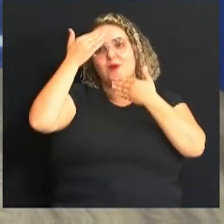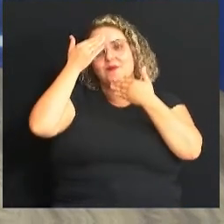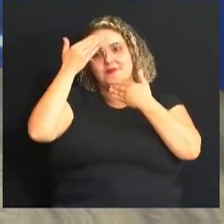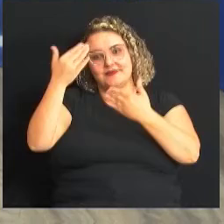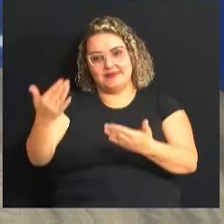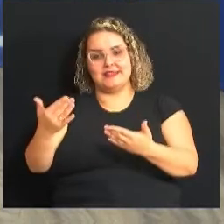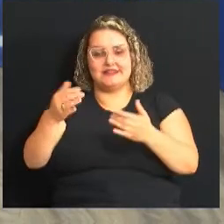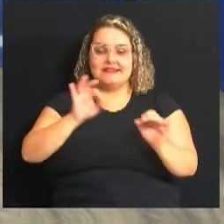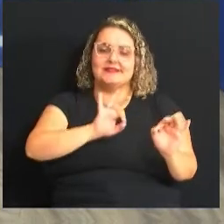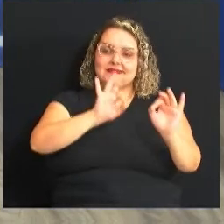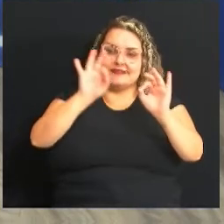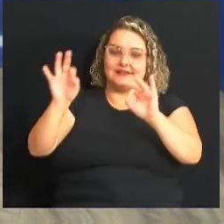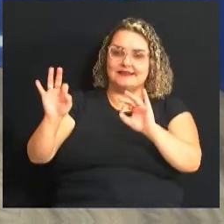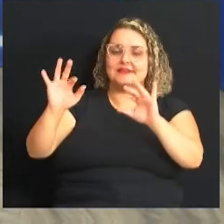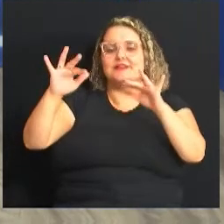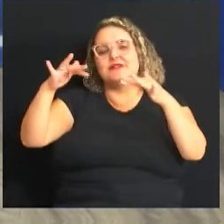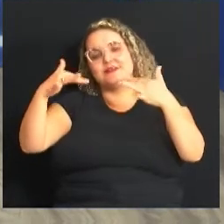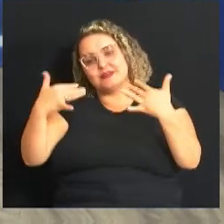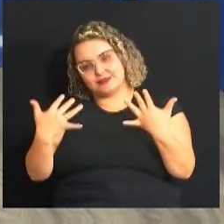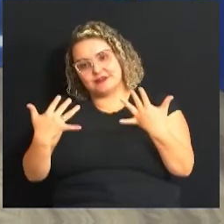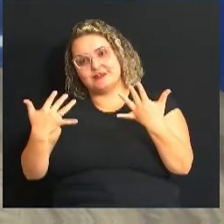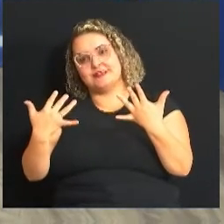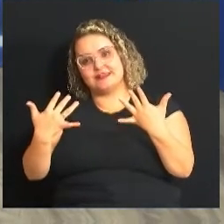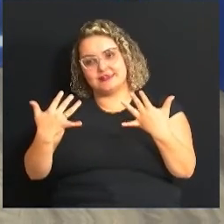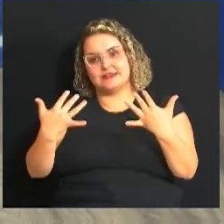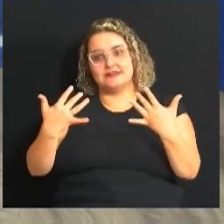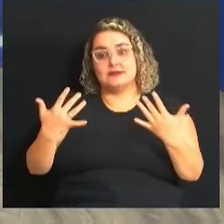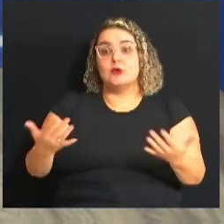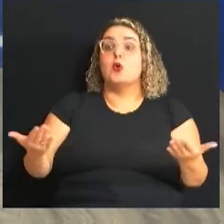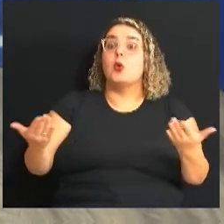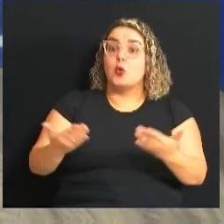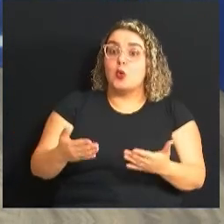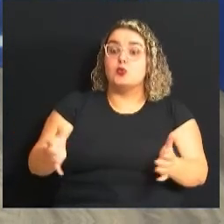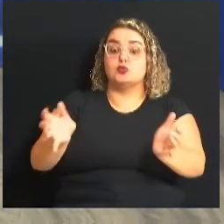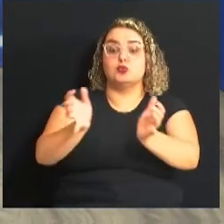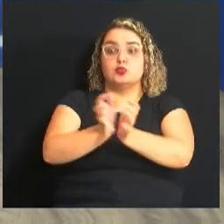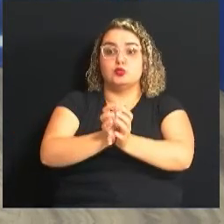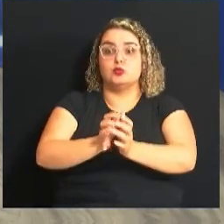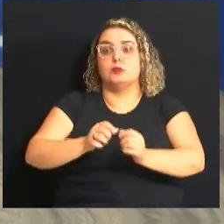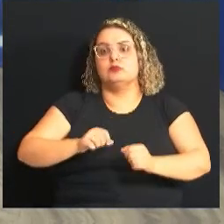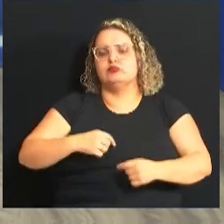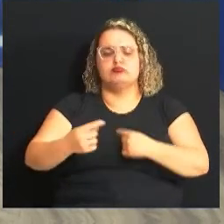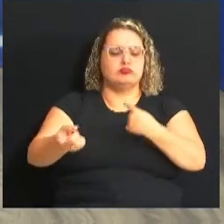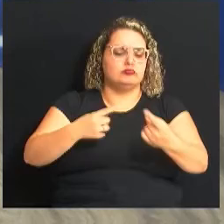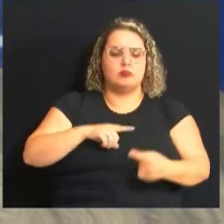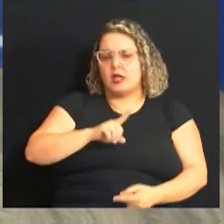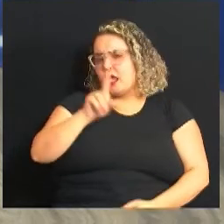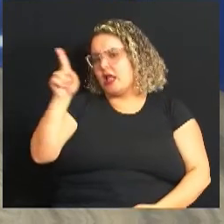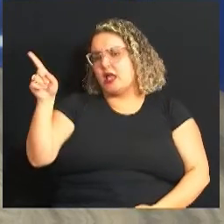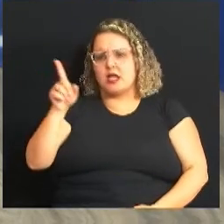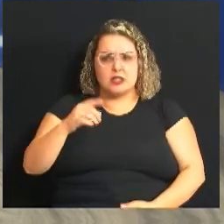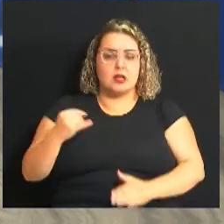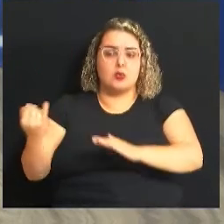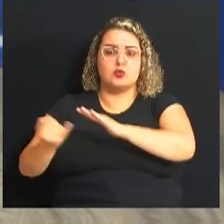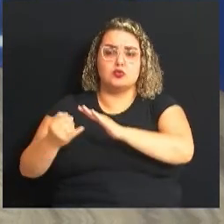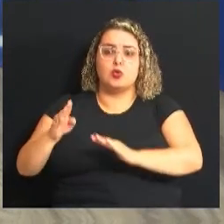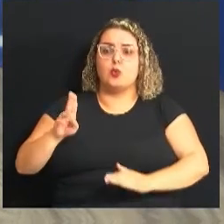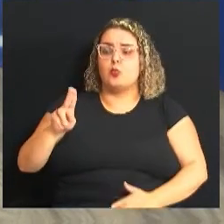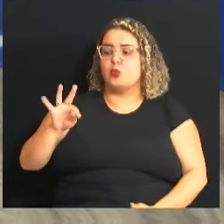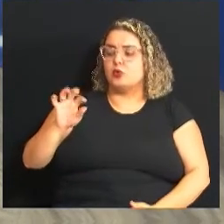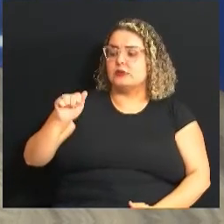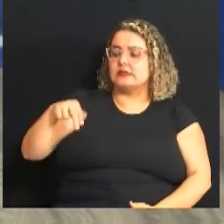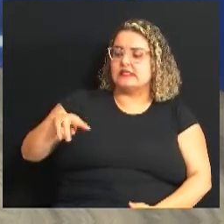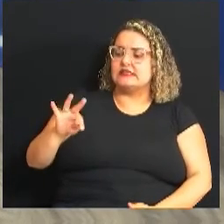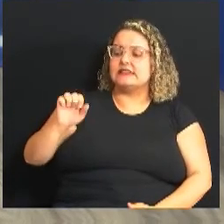obrigado pela sua companhia, pela sua audiência. Hoje a nossa equipe pegou a estrada, fomos até o Instituto Butantan em São Paulo,